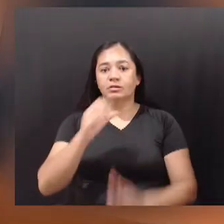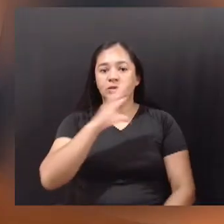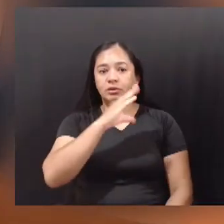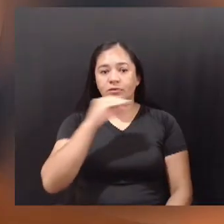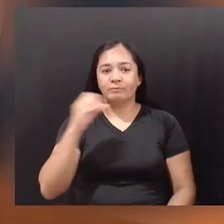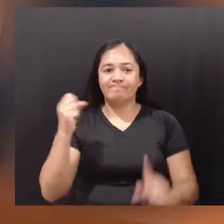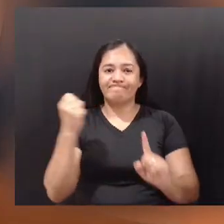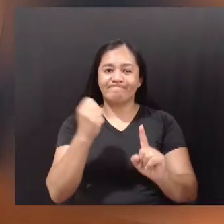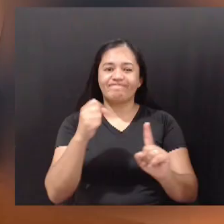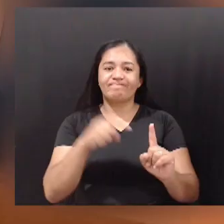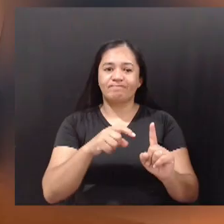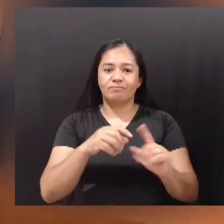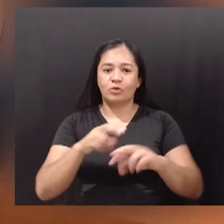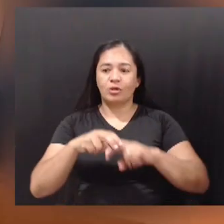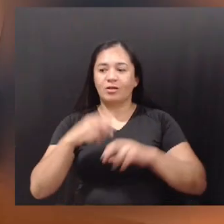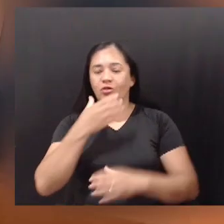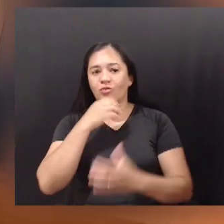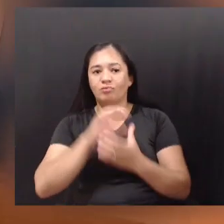pelo marido.